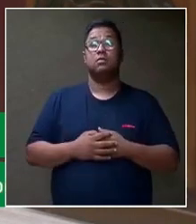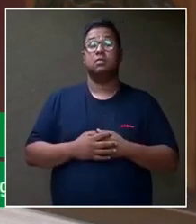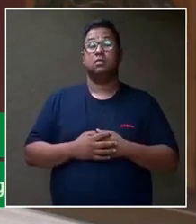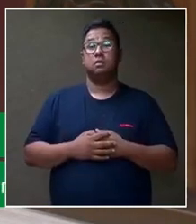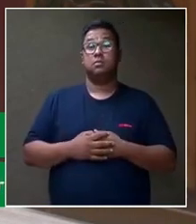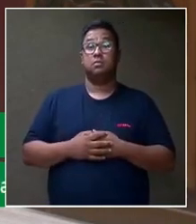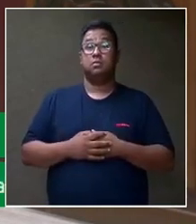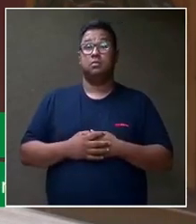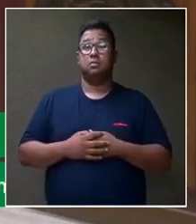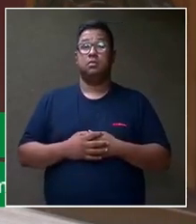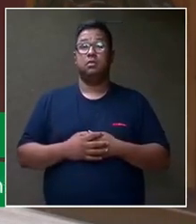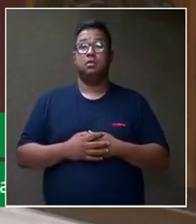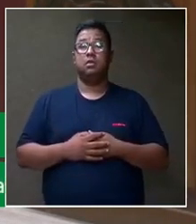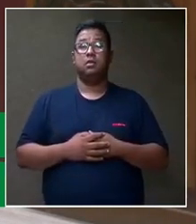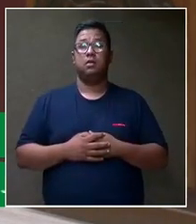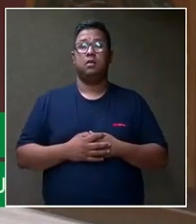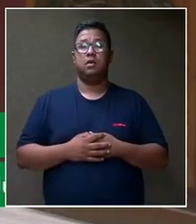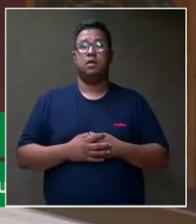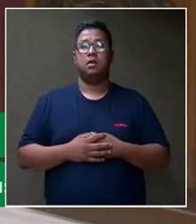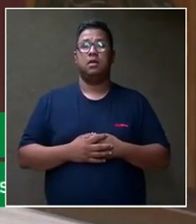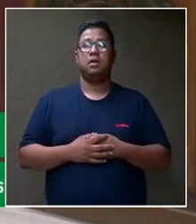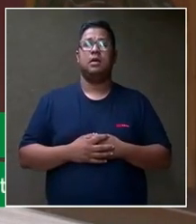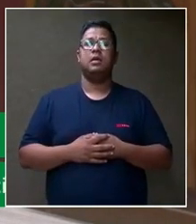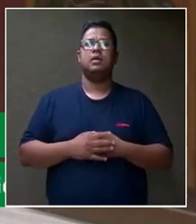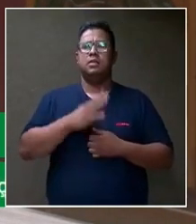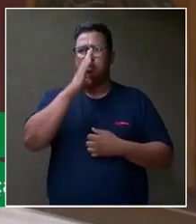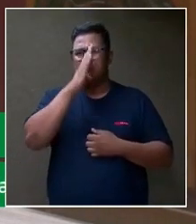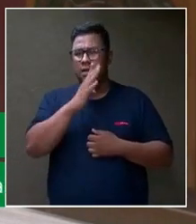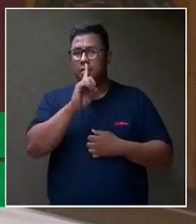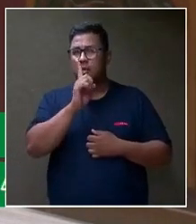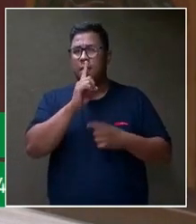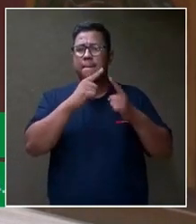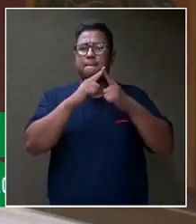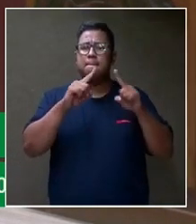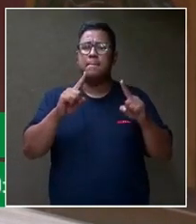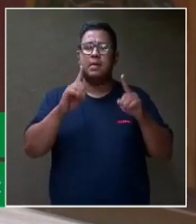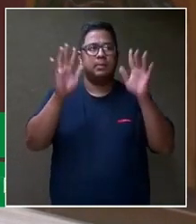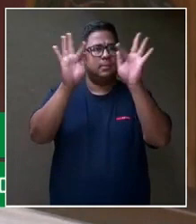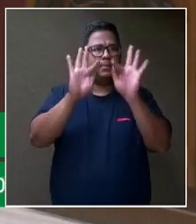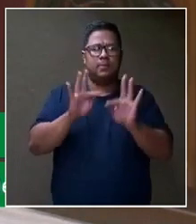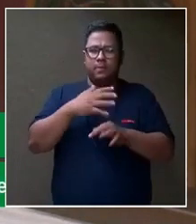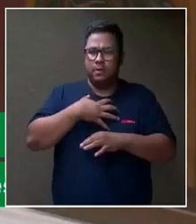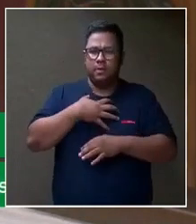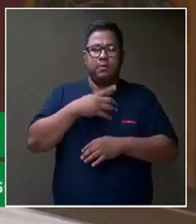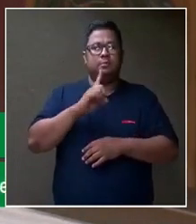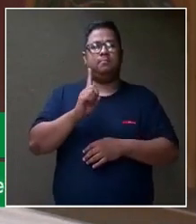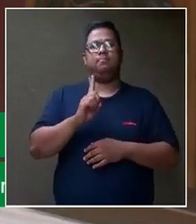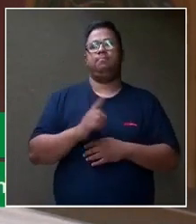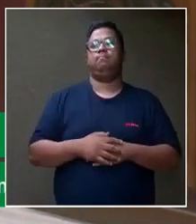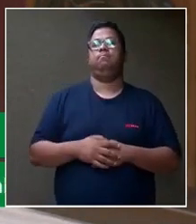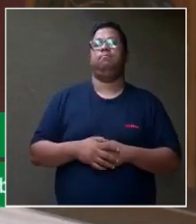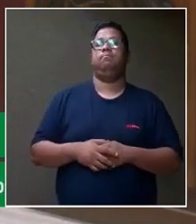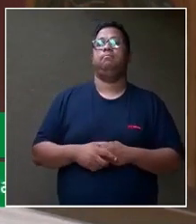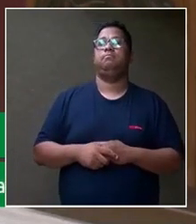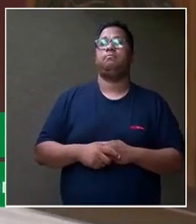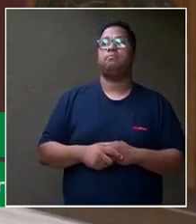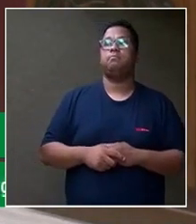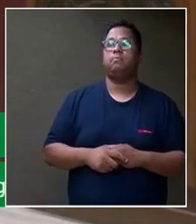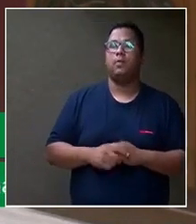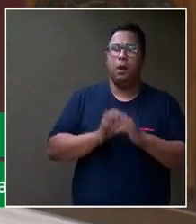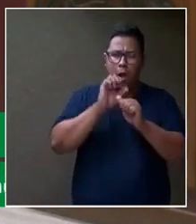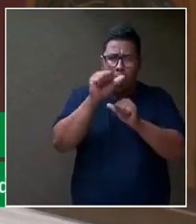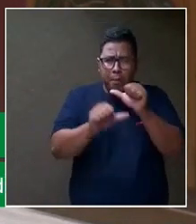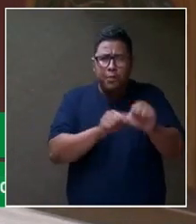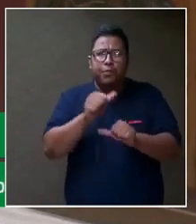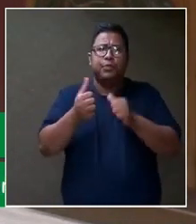que... não, diretamente não, mas ela não estava feliz. Ela mudou? Não se sentia a Emily, mais... A Emily mudou?